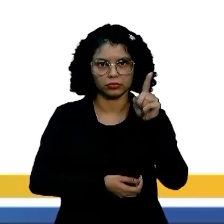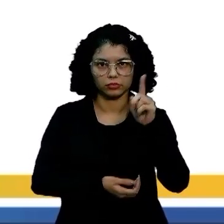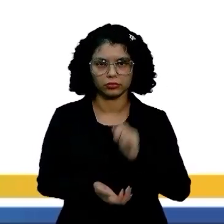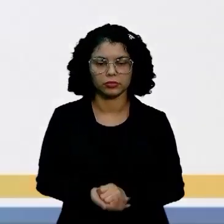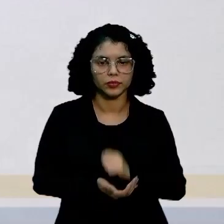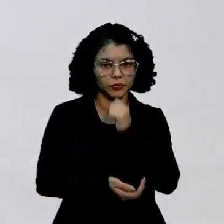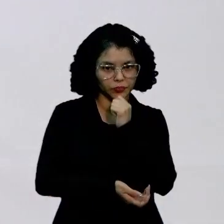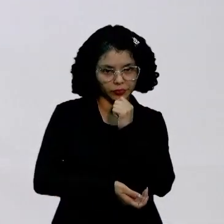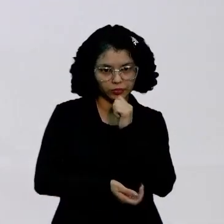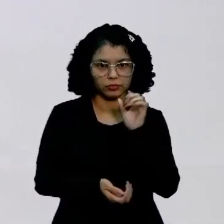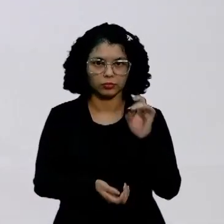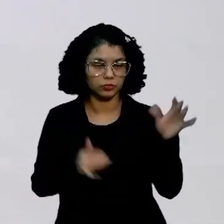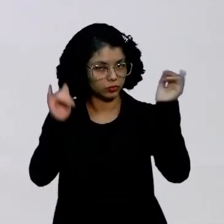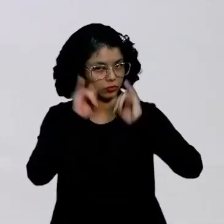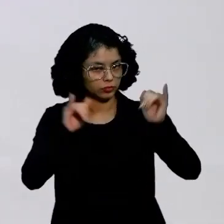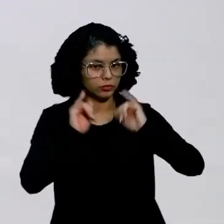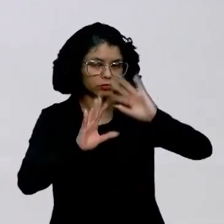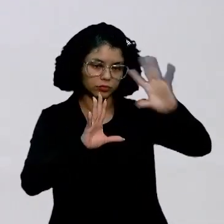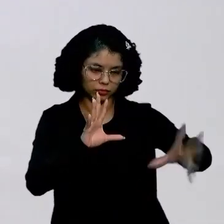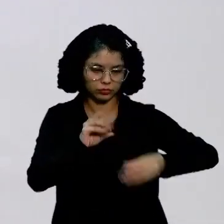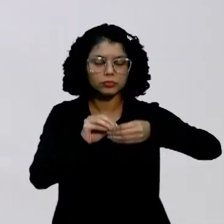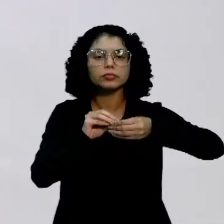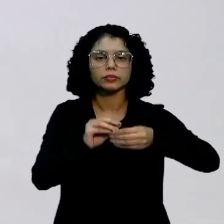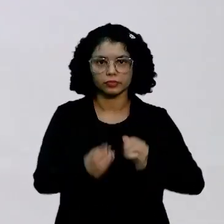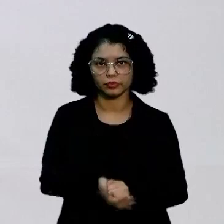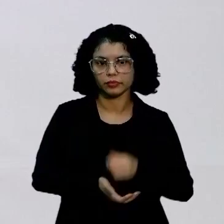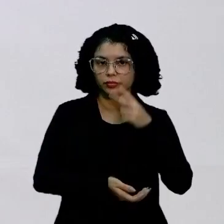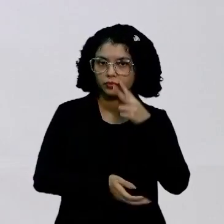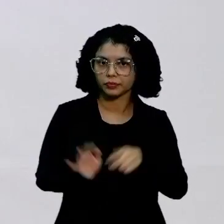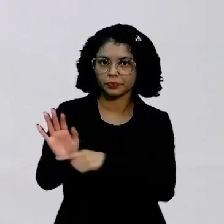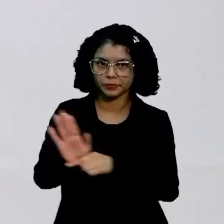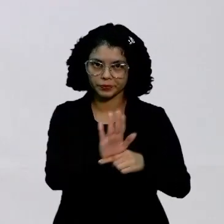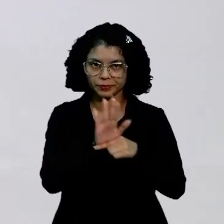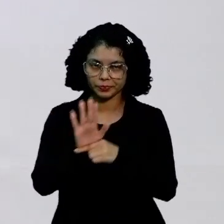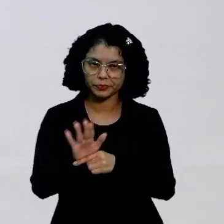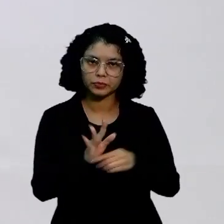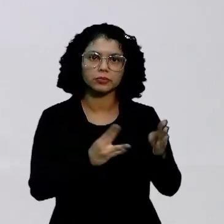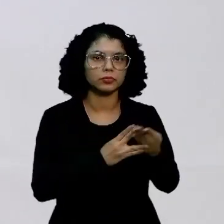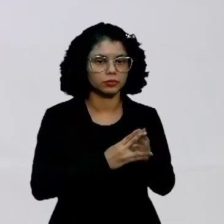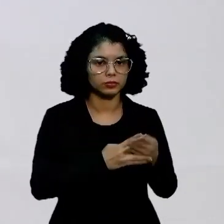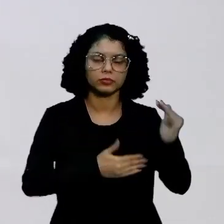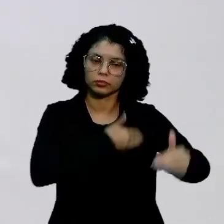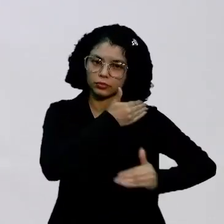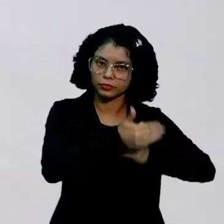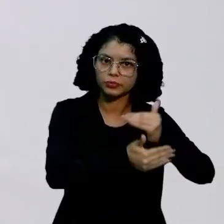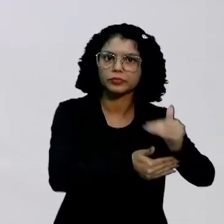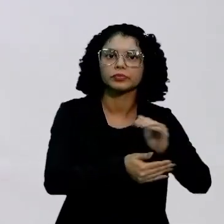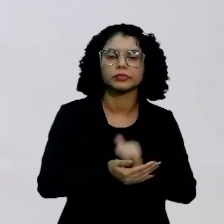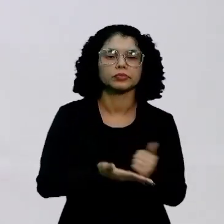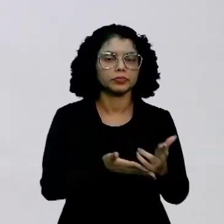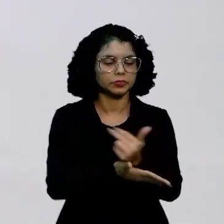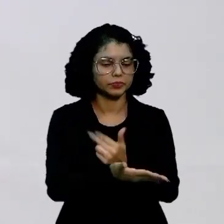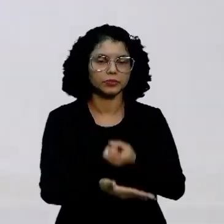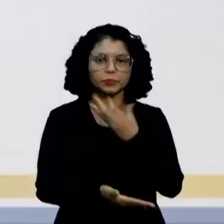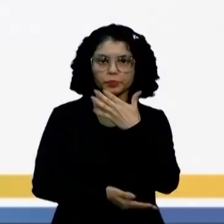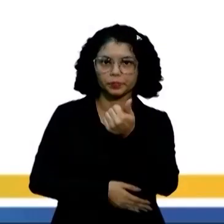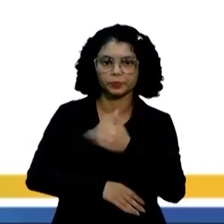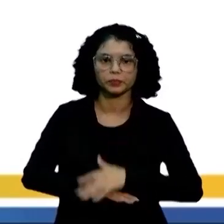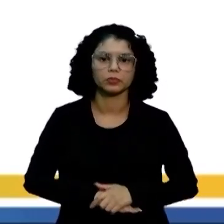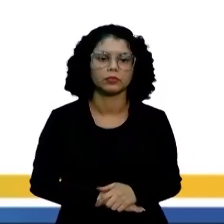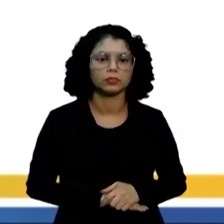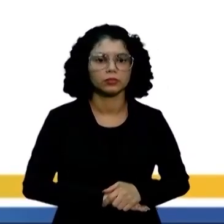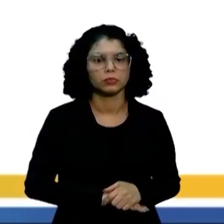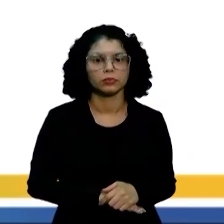aqui é só uma informação complementar para mostrar para vocês que o barroco também se desenvolve na arte, beleza?